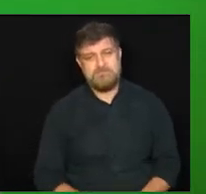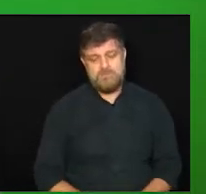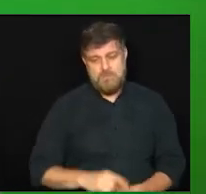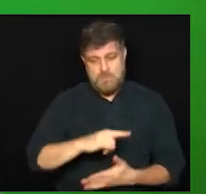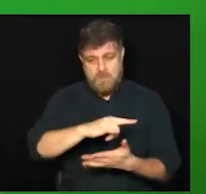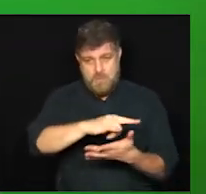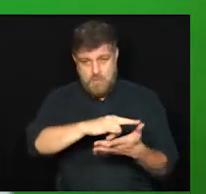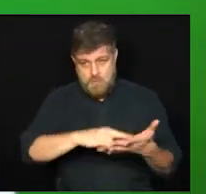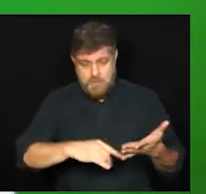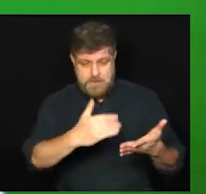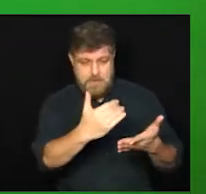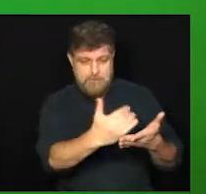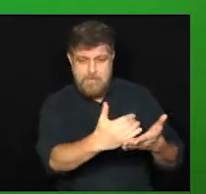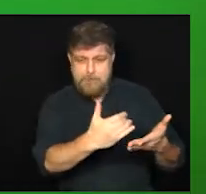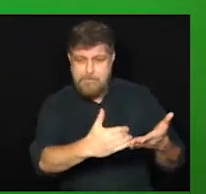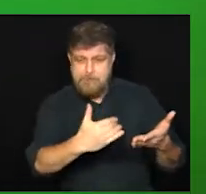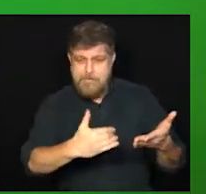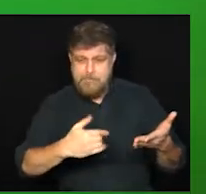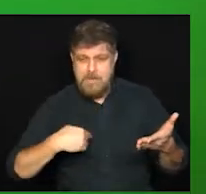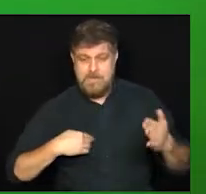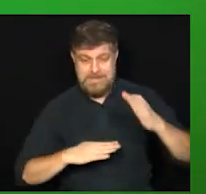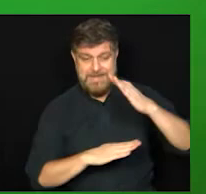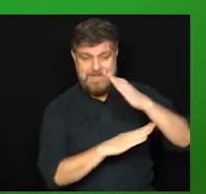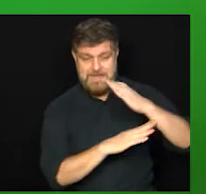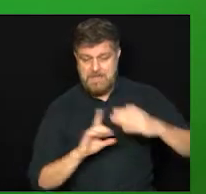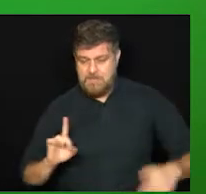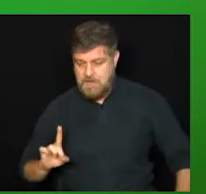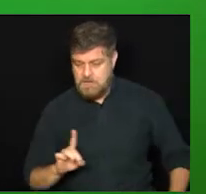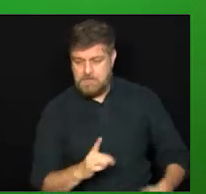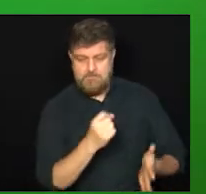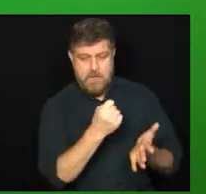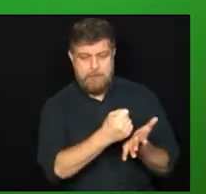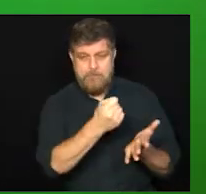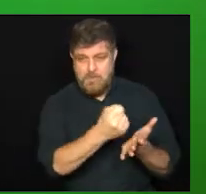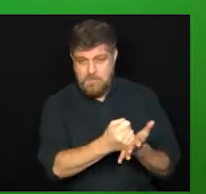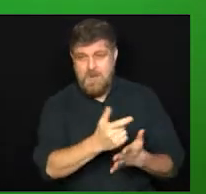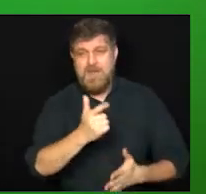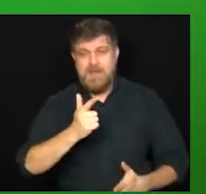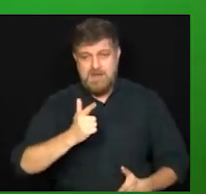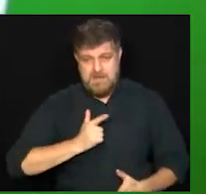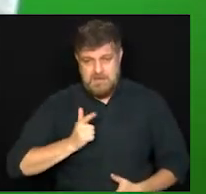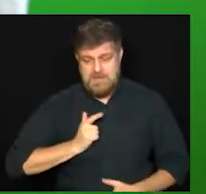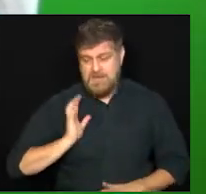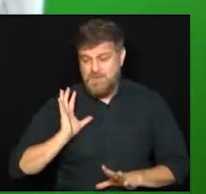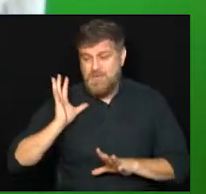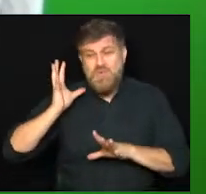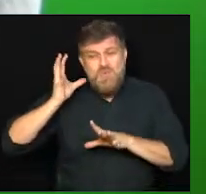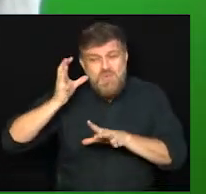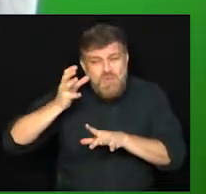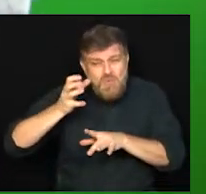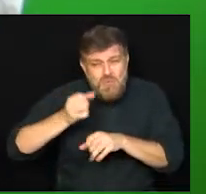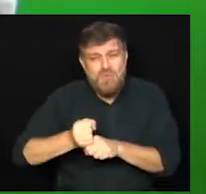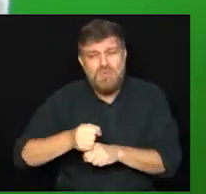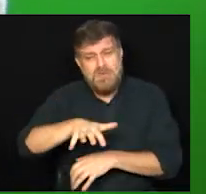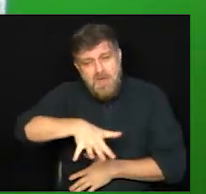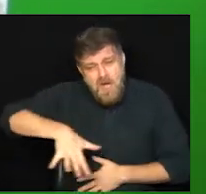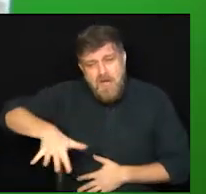documento que nós protocolamos na Câmara consta todas as reivindicações do nosso